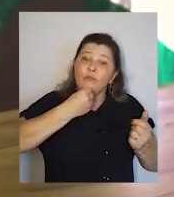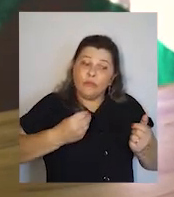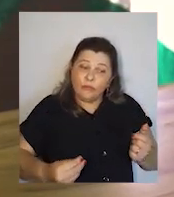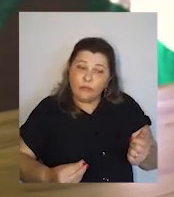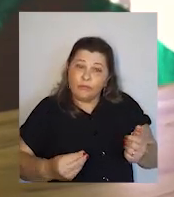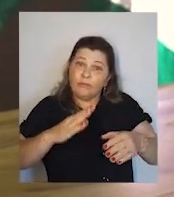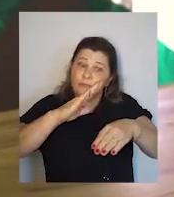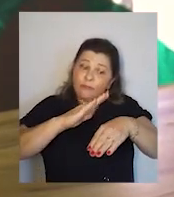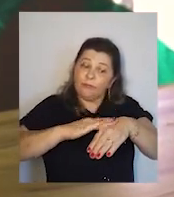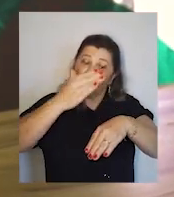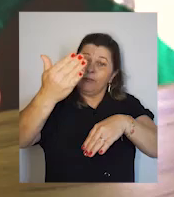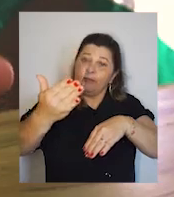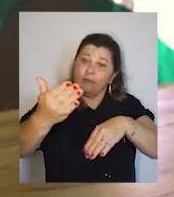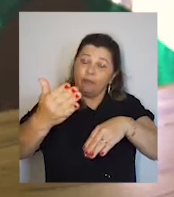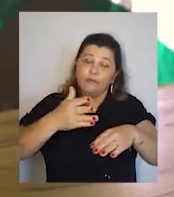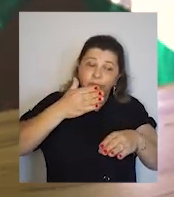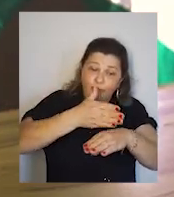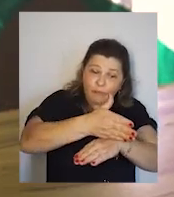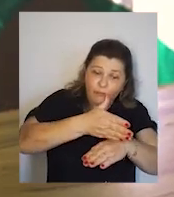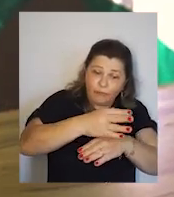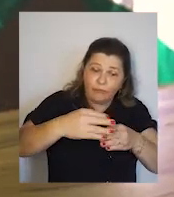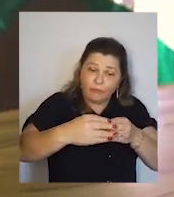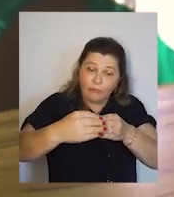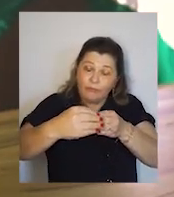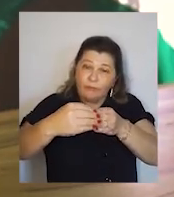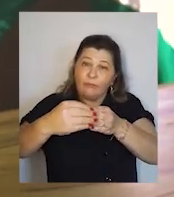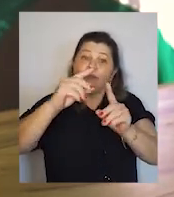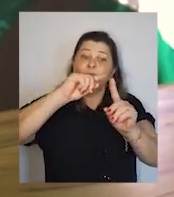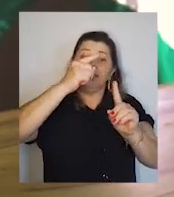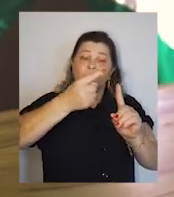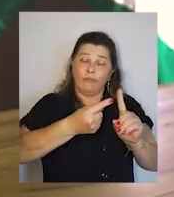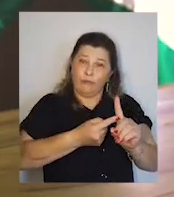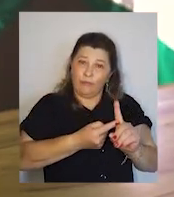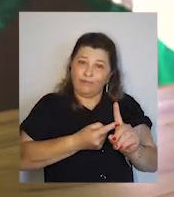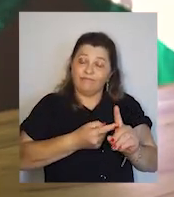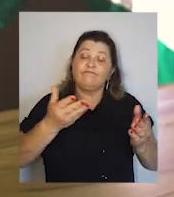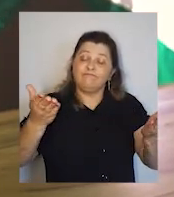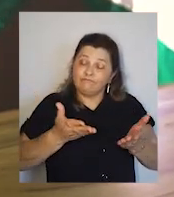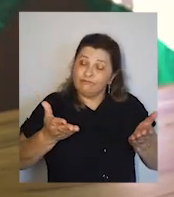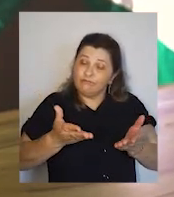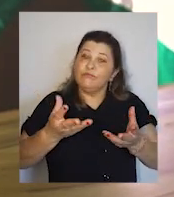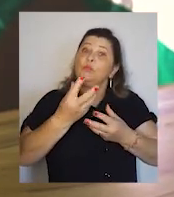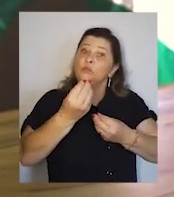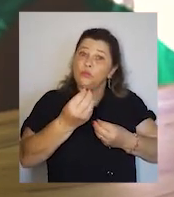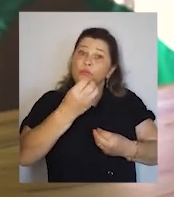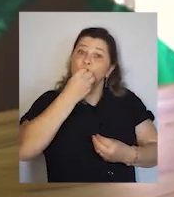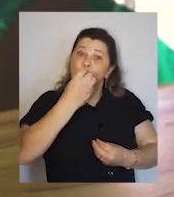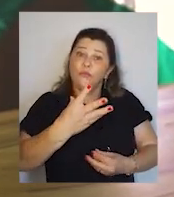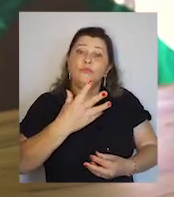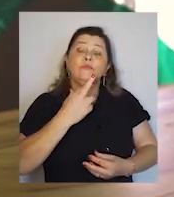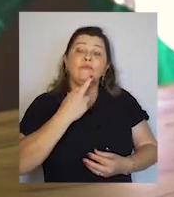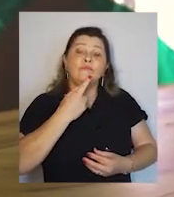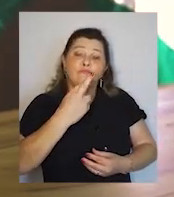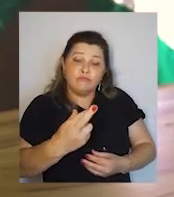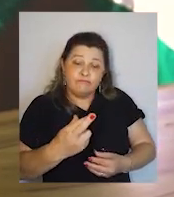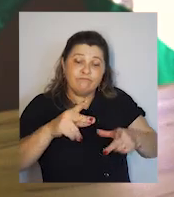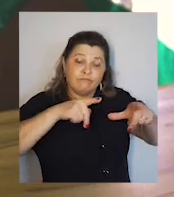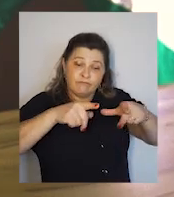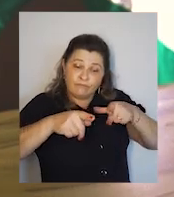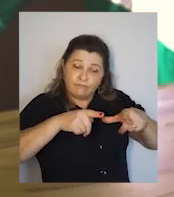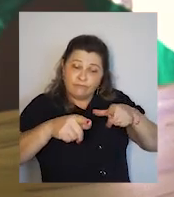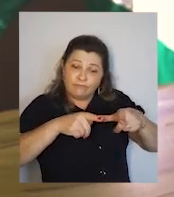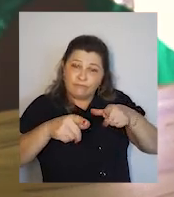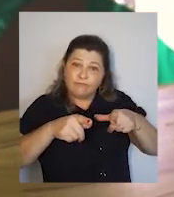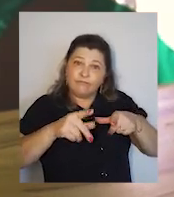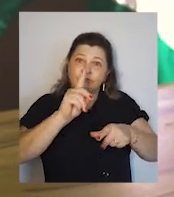interesse muito mais para fazer todo o acompanhamento do pré-natal. E hoje a gente colhe esses frutos de todo esse trabalho, porque